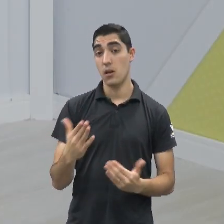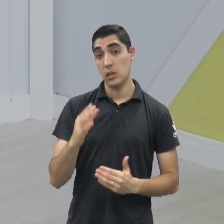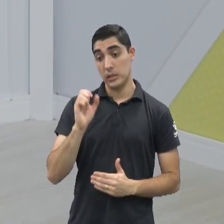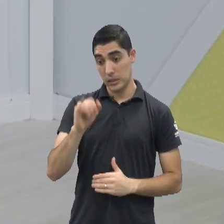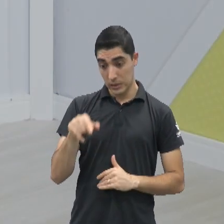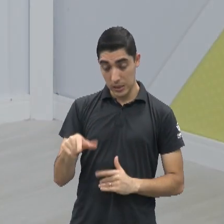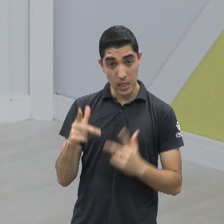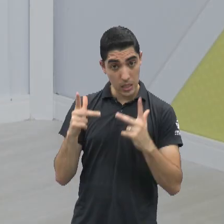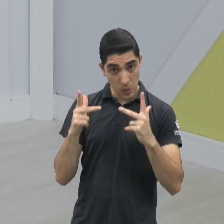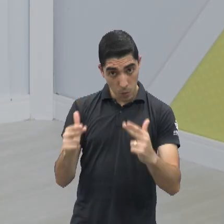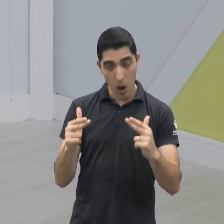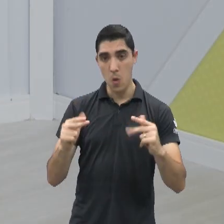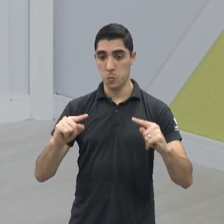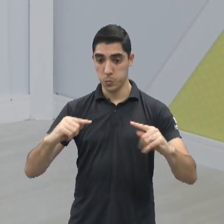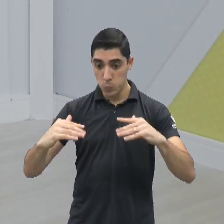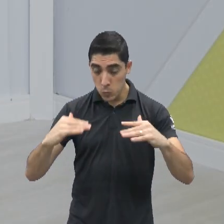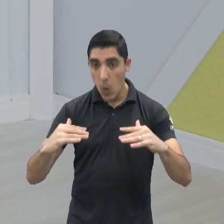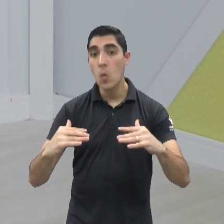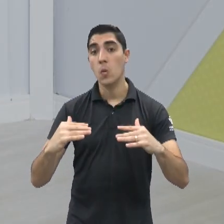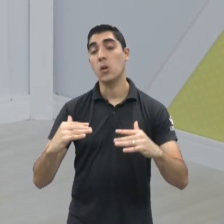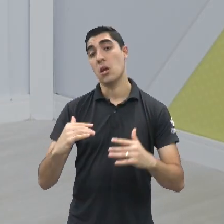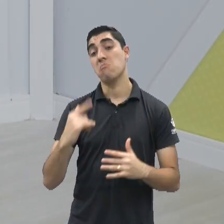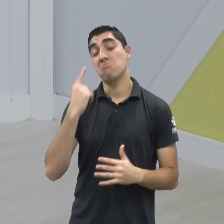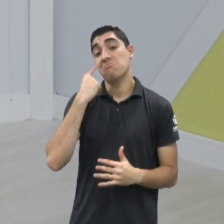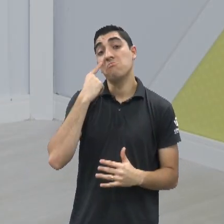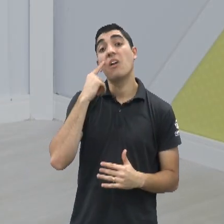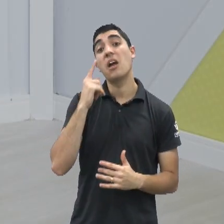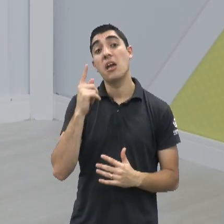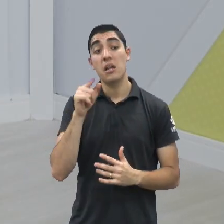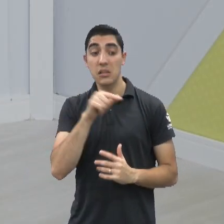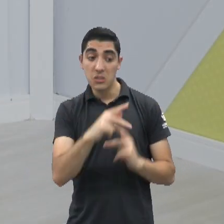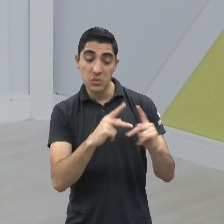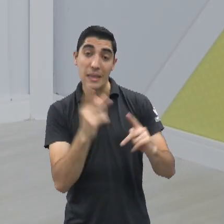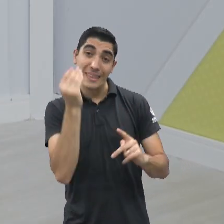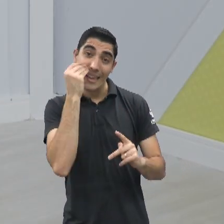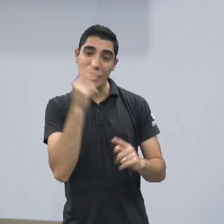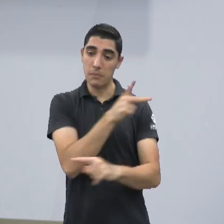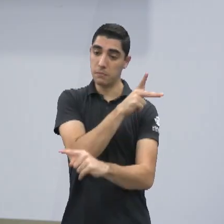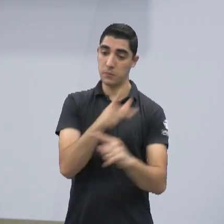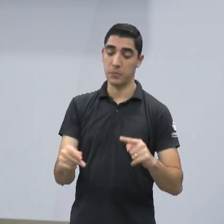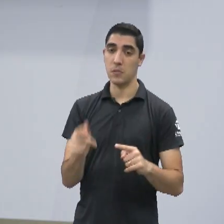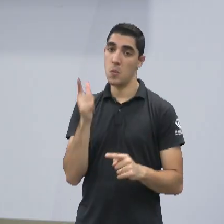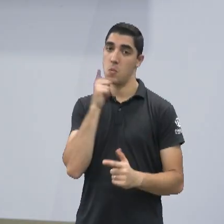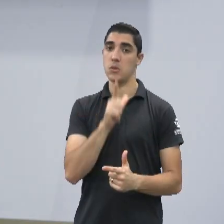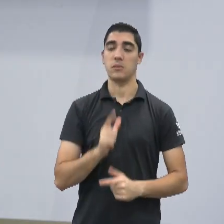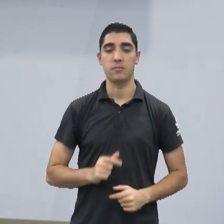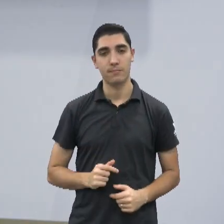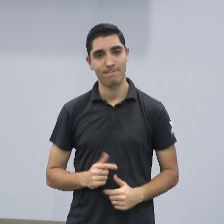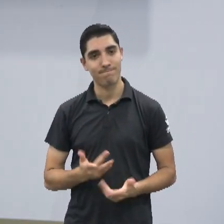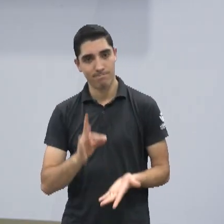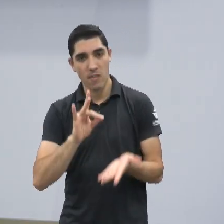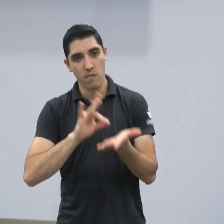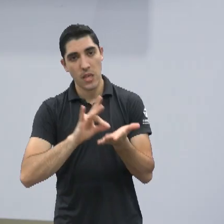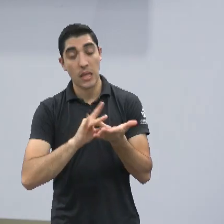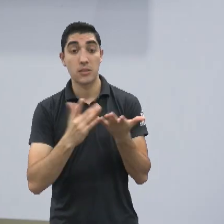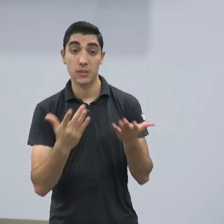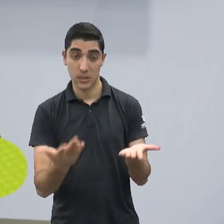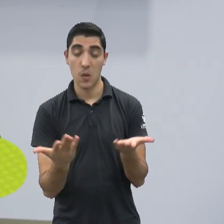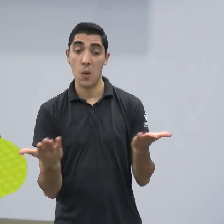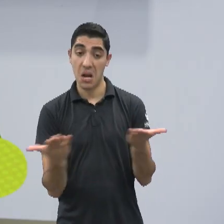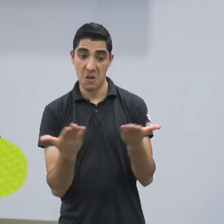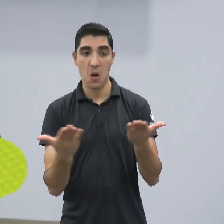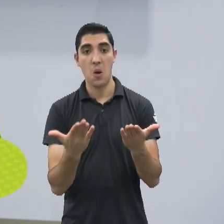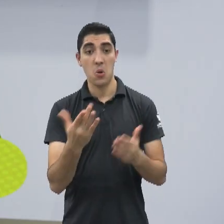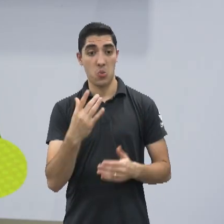da abertura da rodada, quem sabe São José vença aí e traga os pontos para São José. Verdade, Bruno. Por enquanto, os visitantes estão